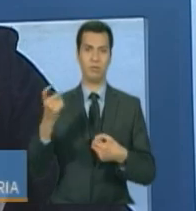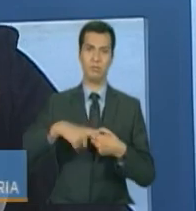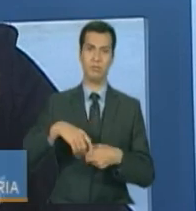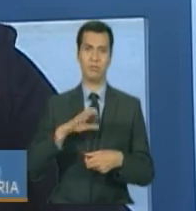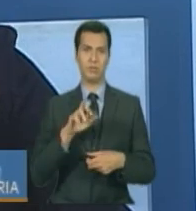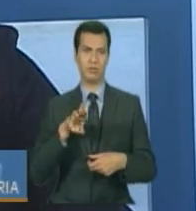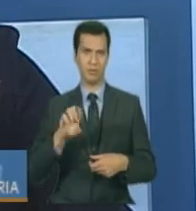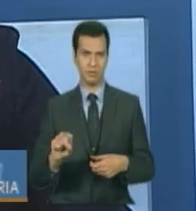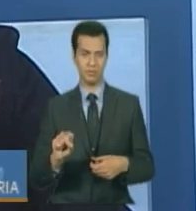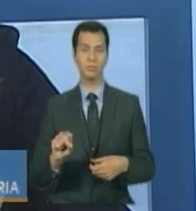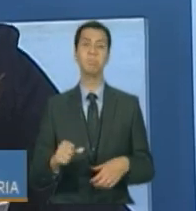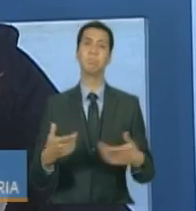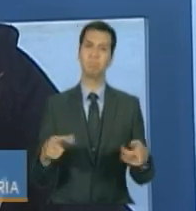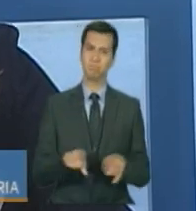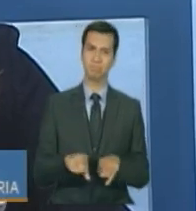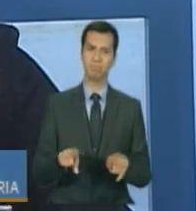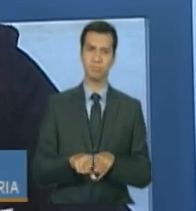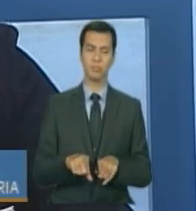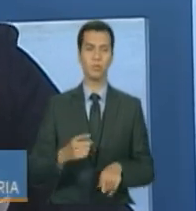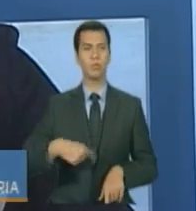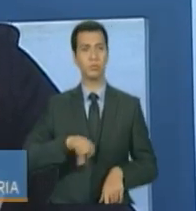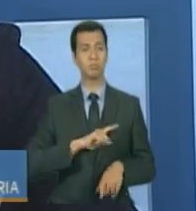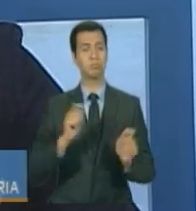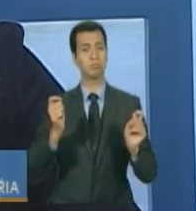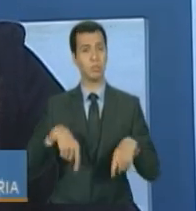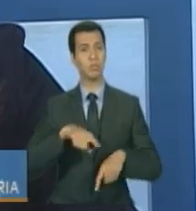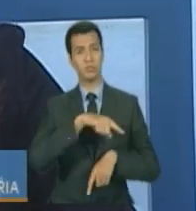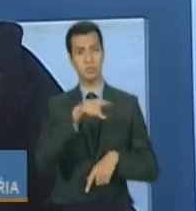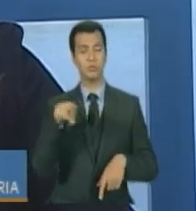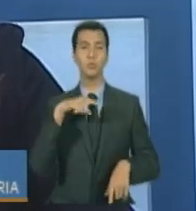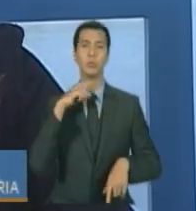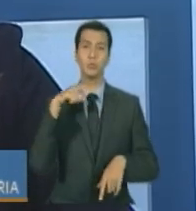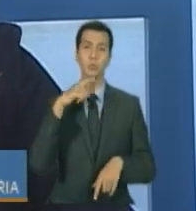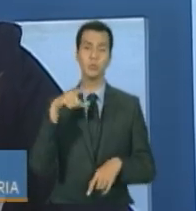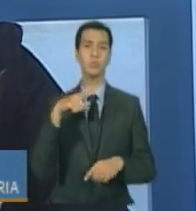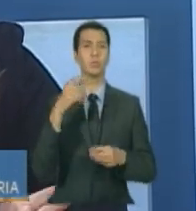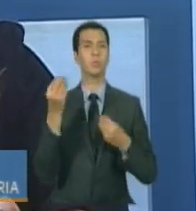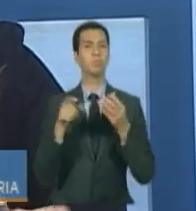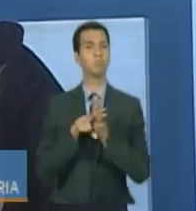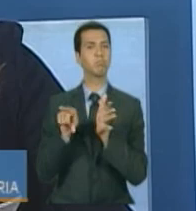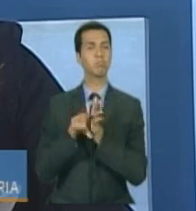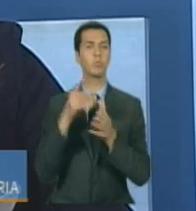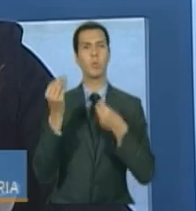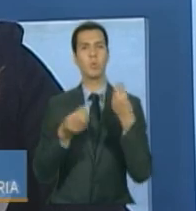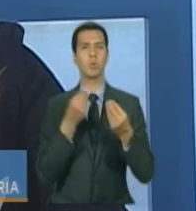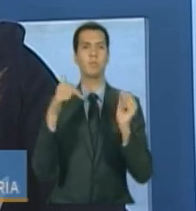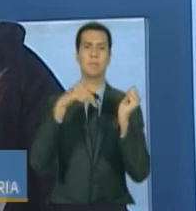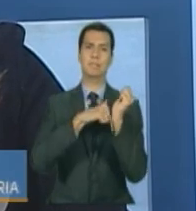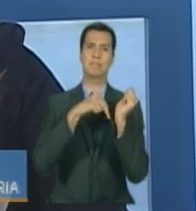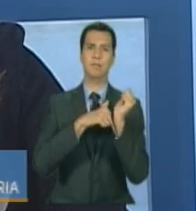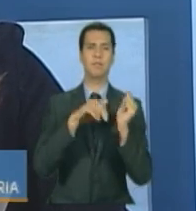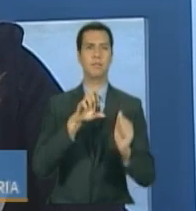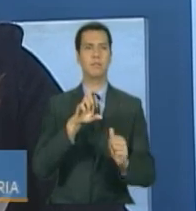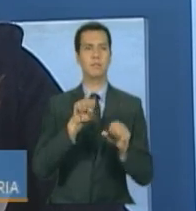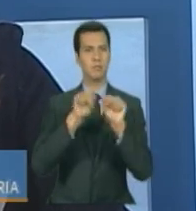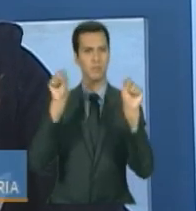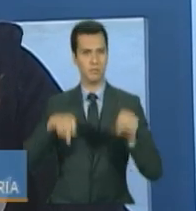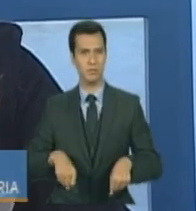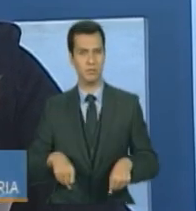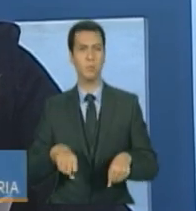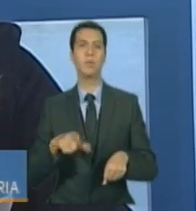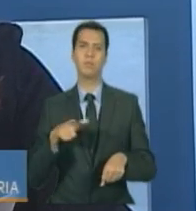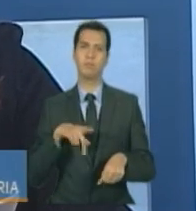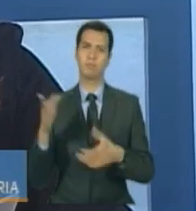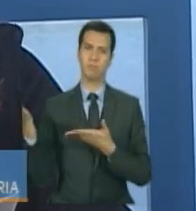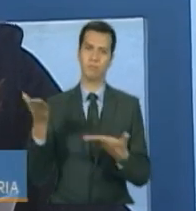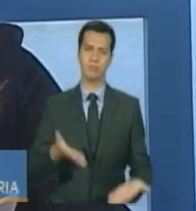funcionamento. E também tirarmos dúvidas sobre a senha do sistema, a gente vai contar com a participação, então, da coordenação